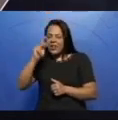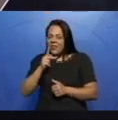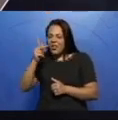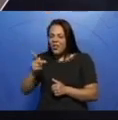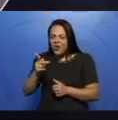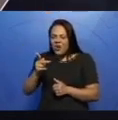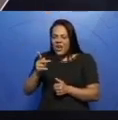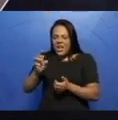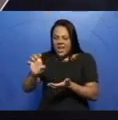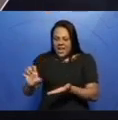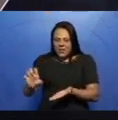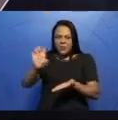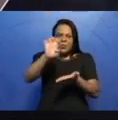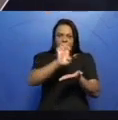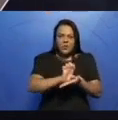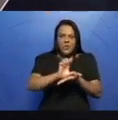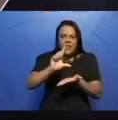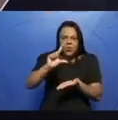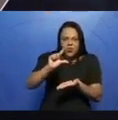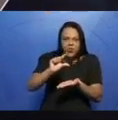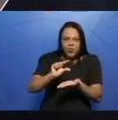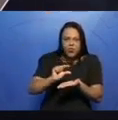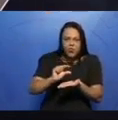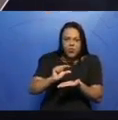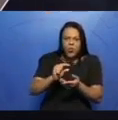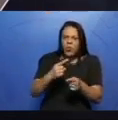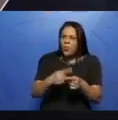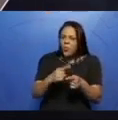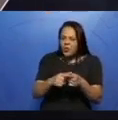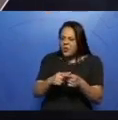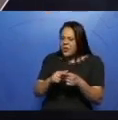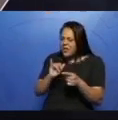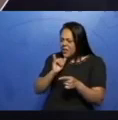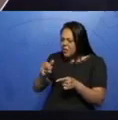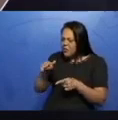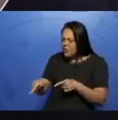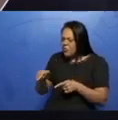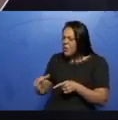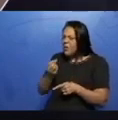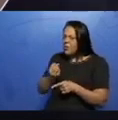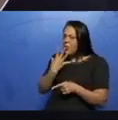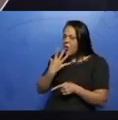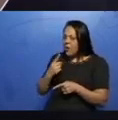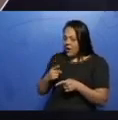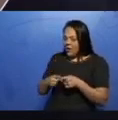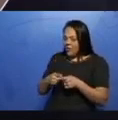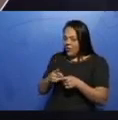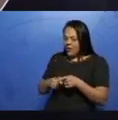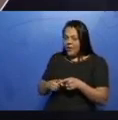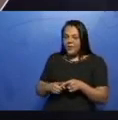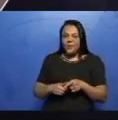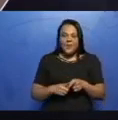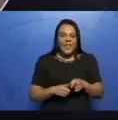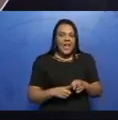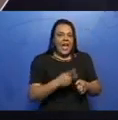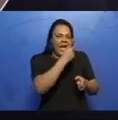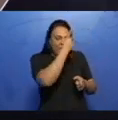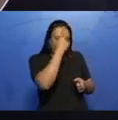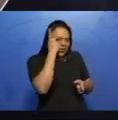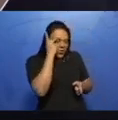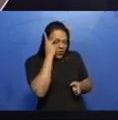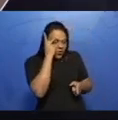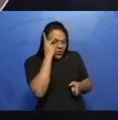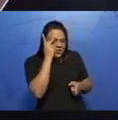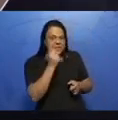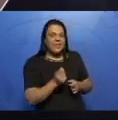caíram as exportações de galinhas, porque para ela é muito boa essa notícia. E do ponto de vista dos criadores que criam as